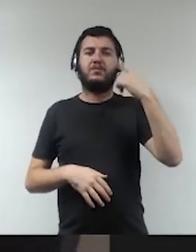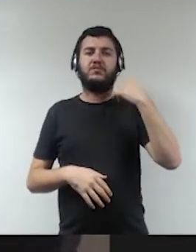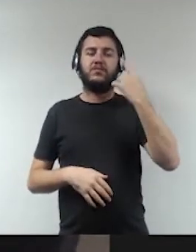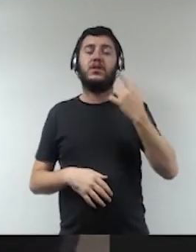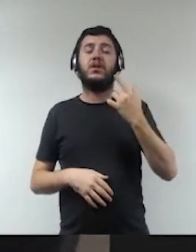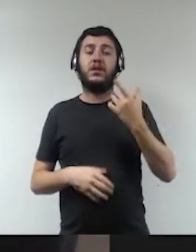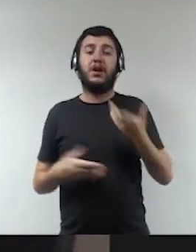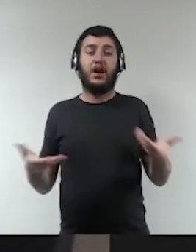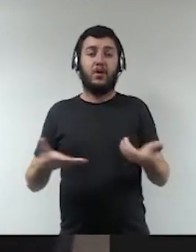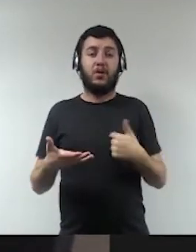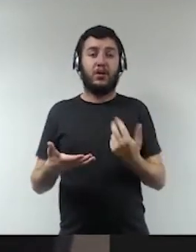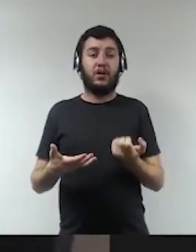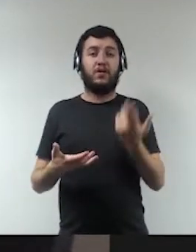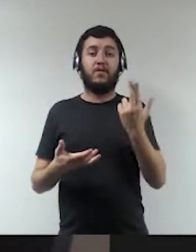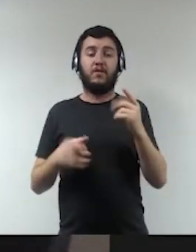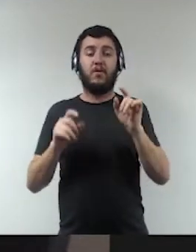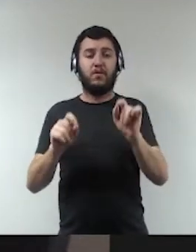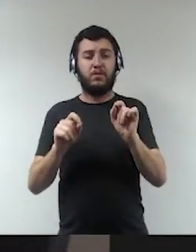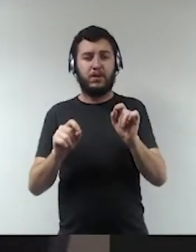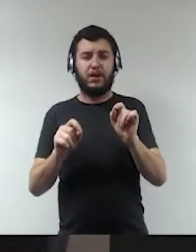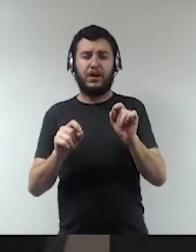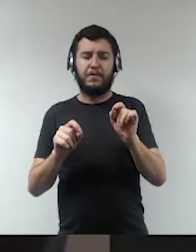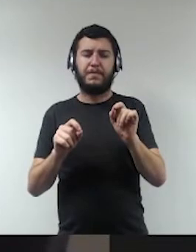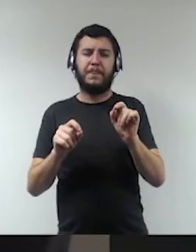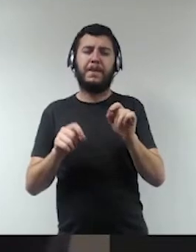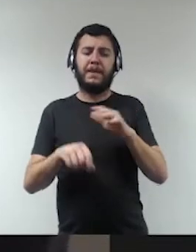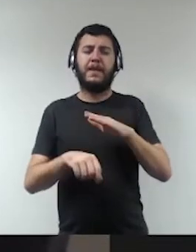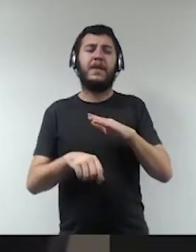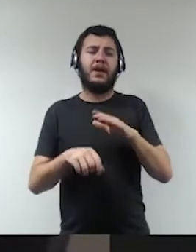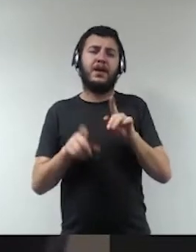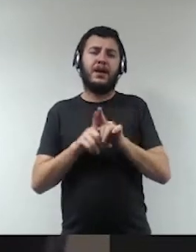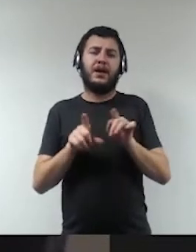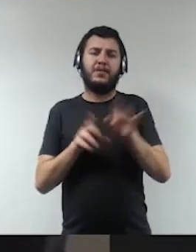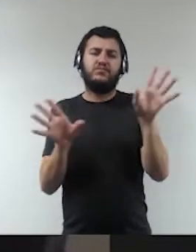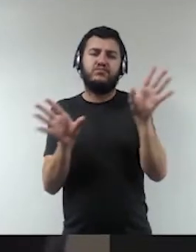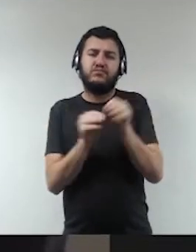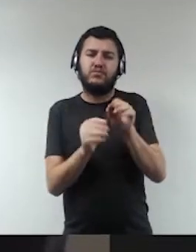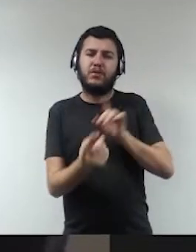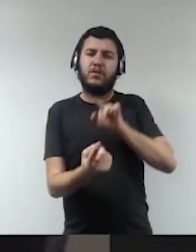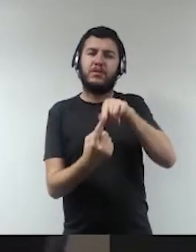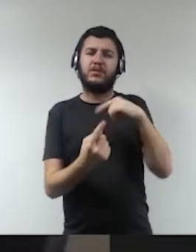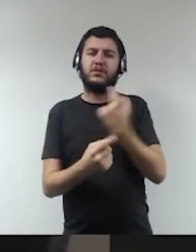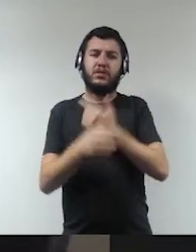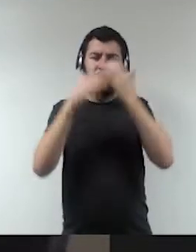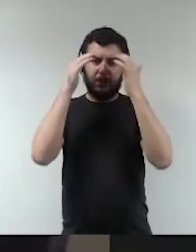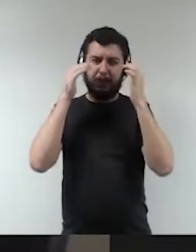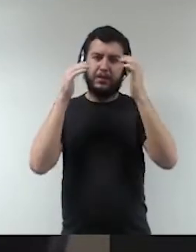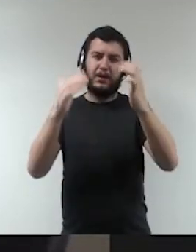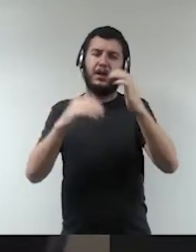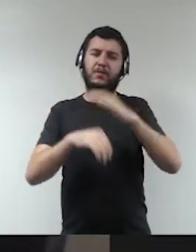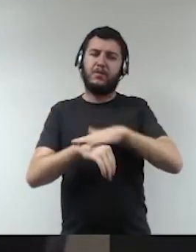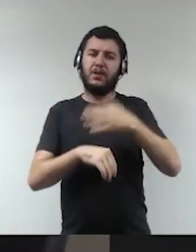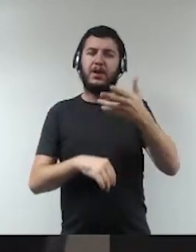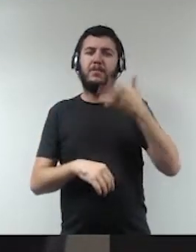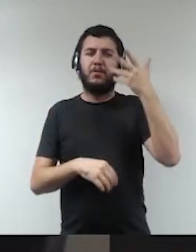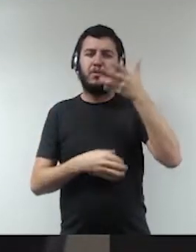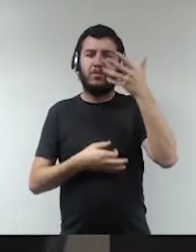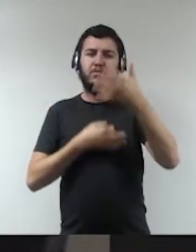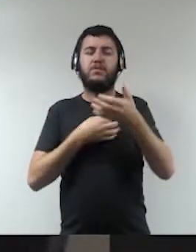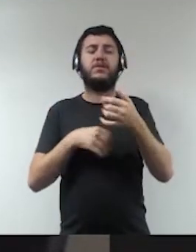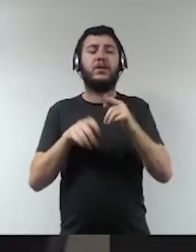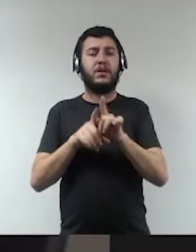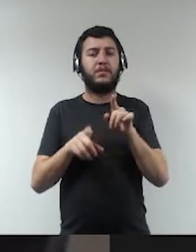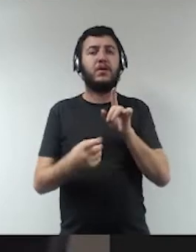breves pinceladas, até para que respeitemos o tempo e possamos, ao final, ouvir as indagações do